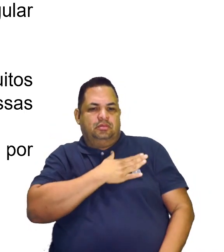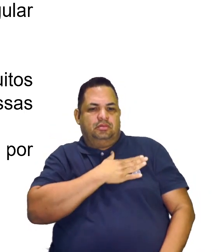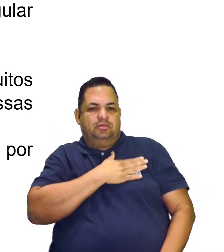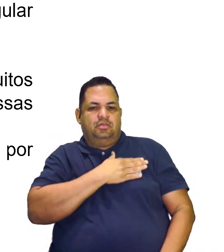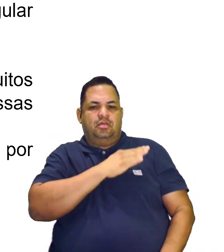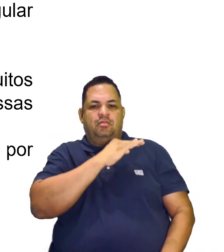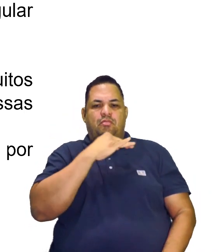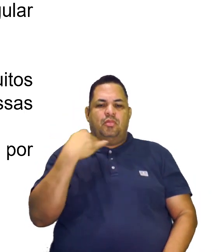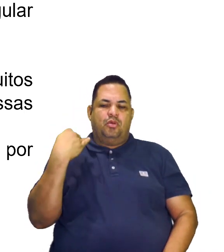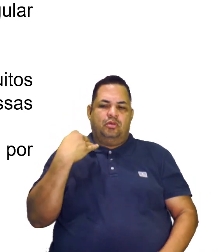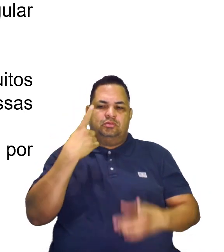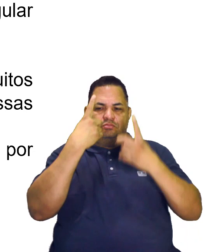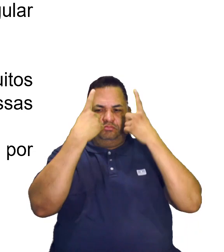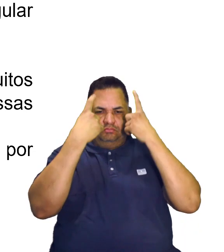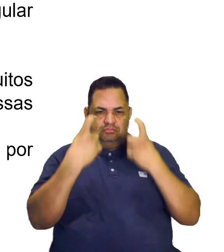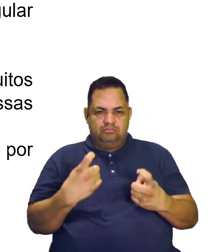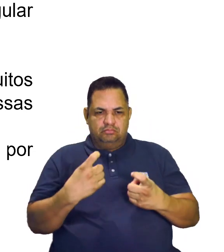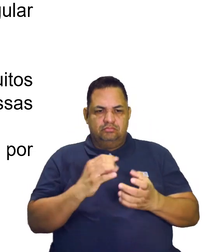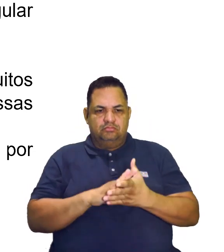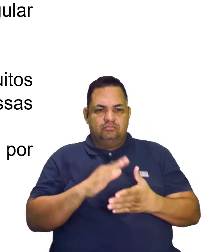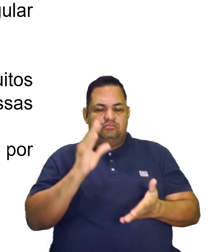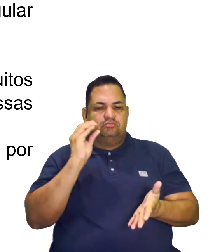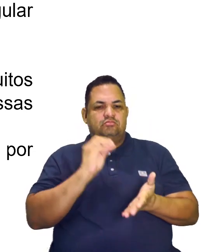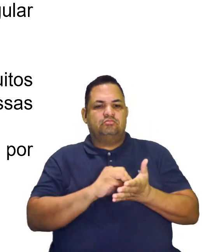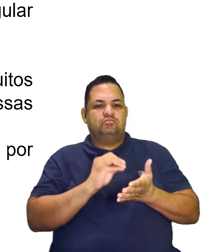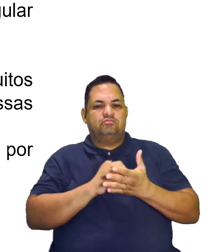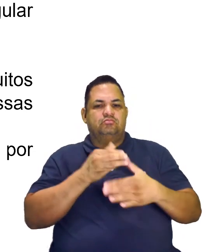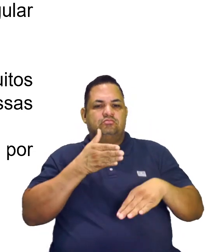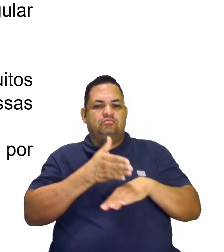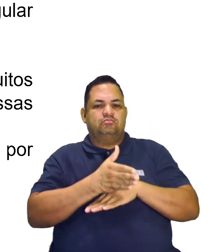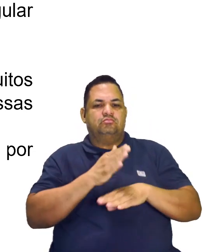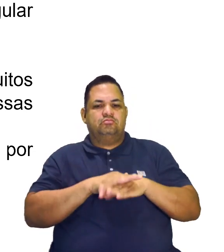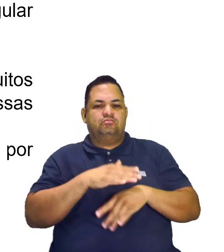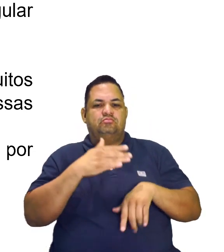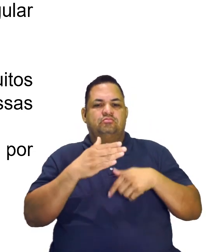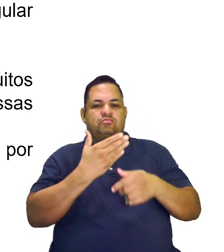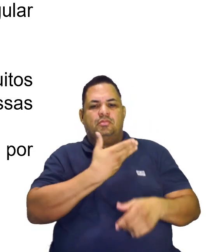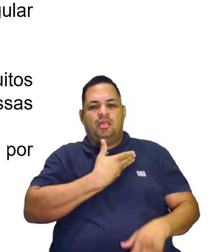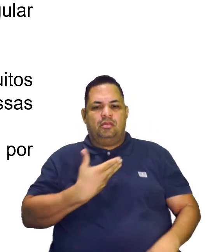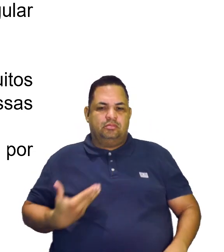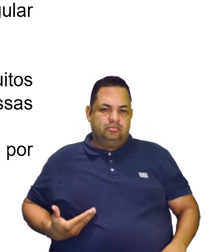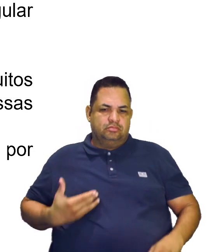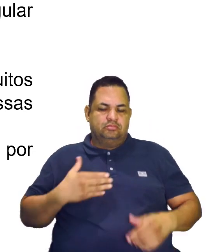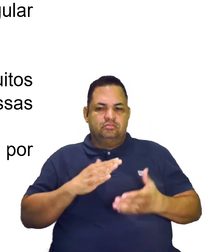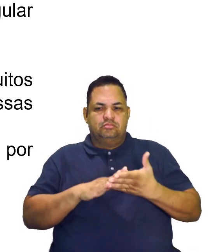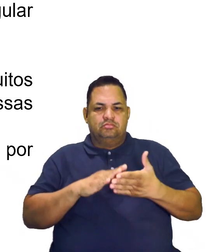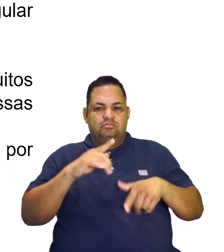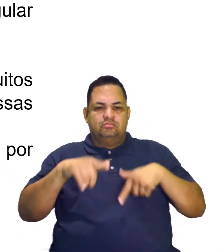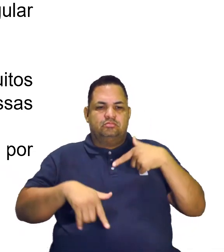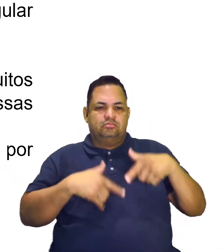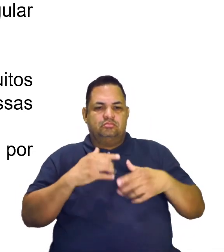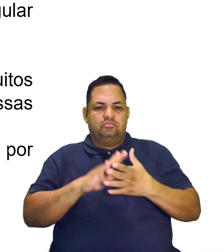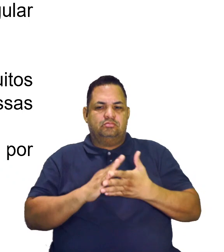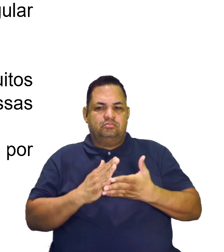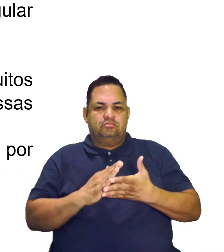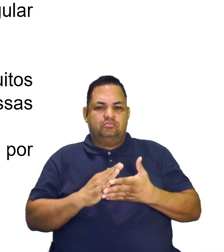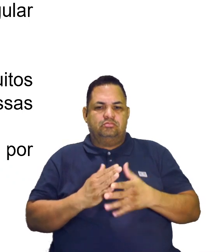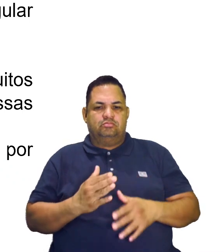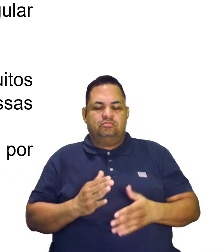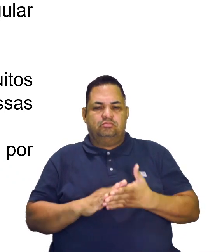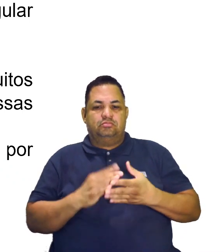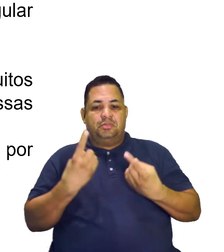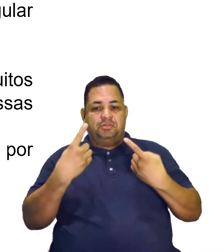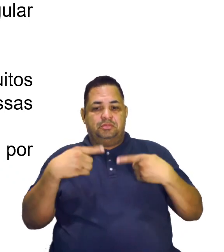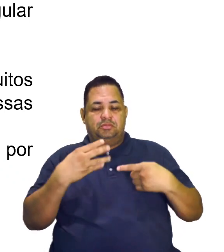de morte violenta, falta de acesso aos serviços públicos e muitos outros serviços são desafios vividos